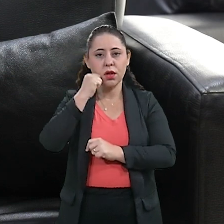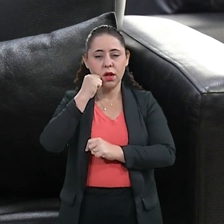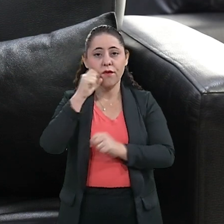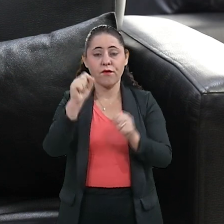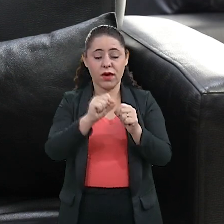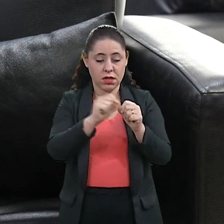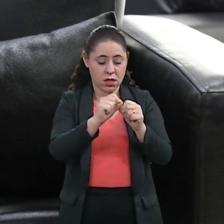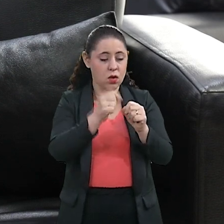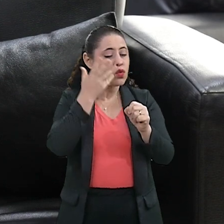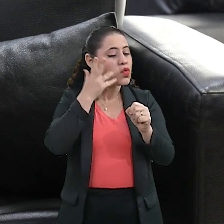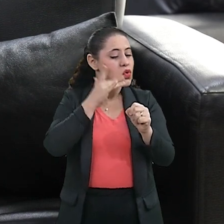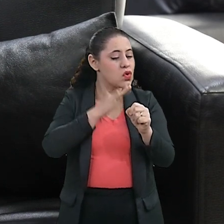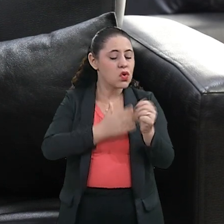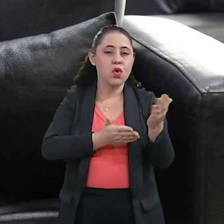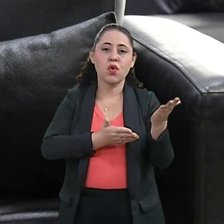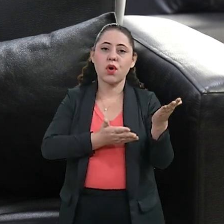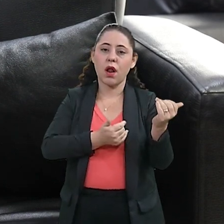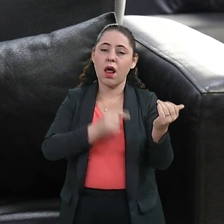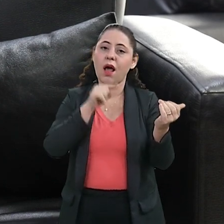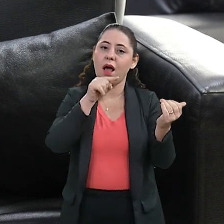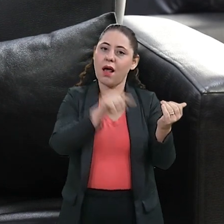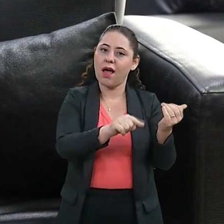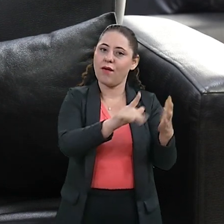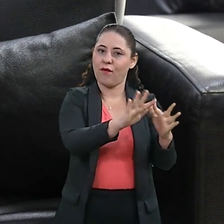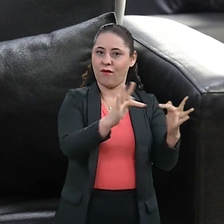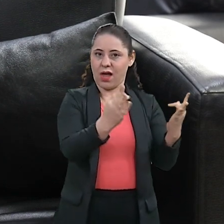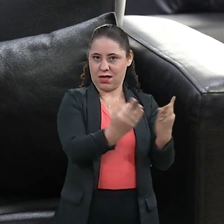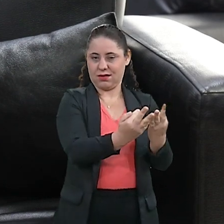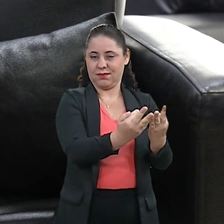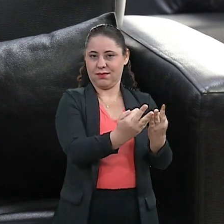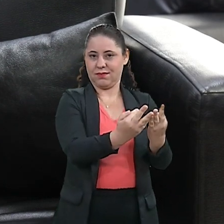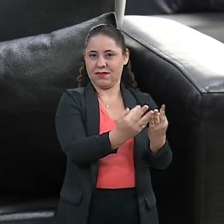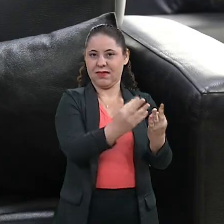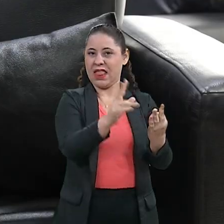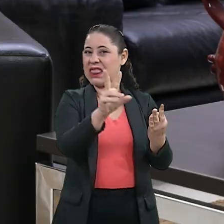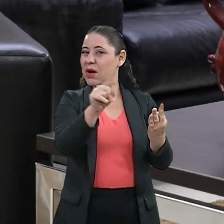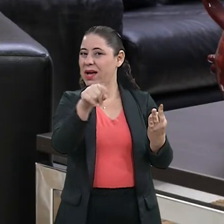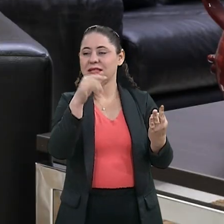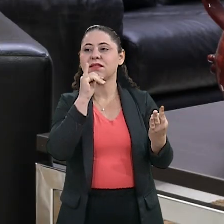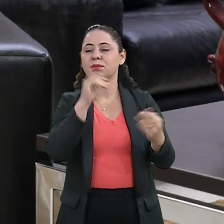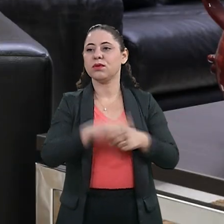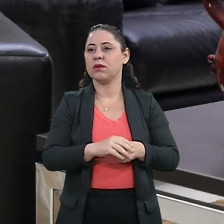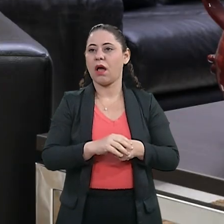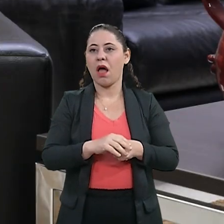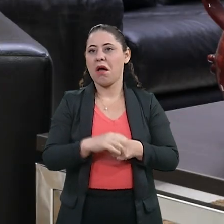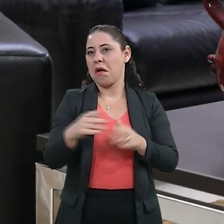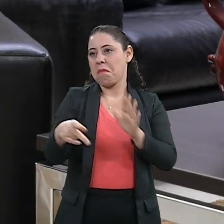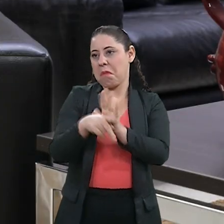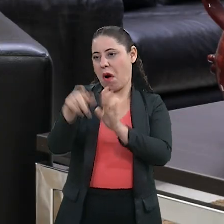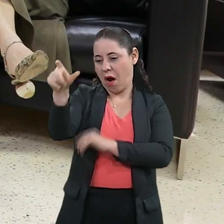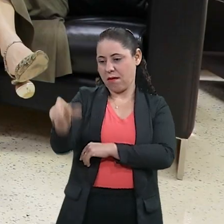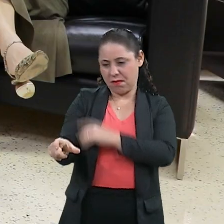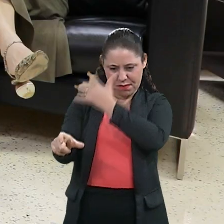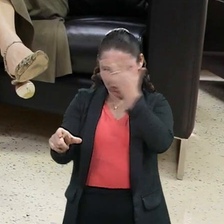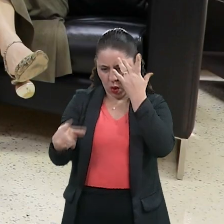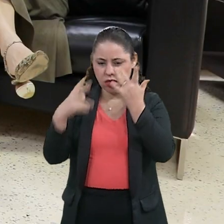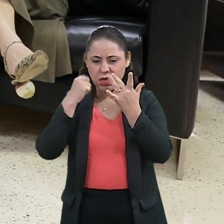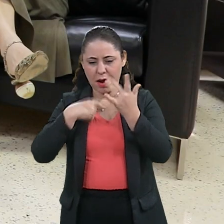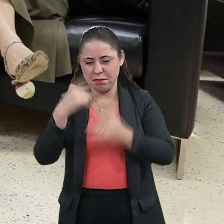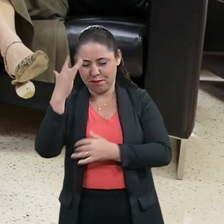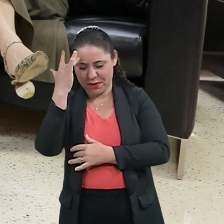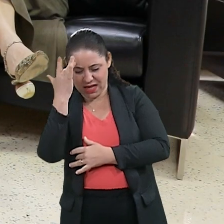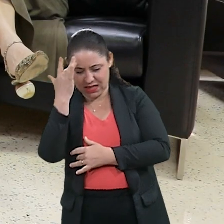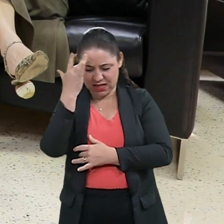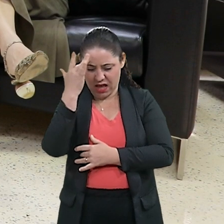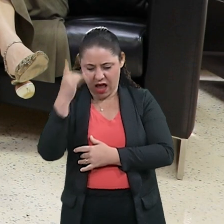feita para fazer uma criança ou um adolescente feliz. Não é o próprio adotante